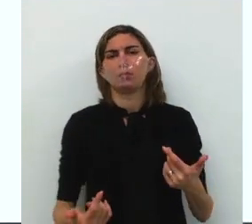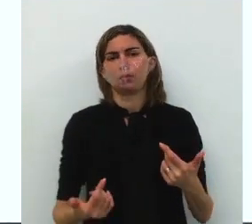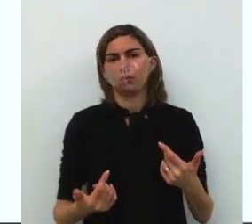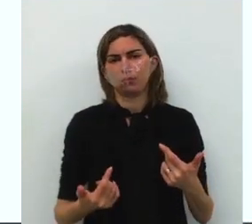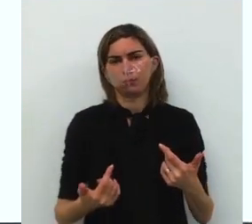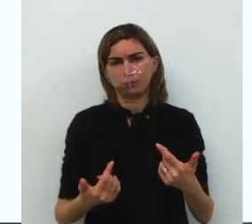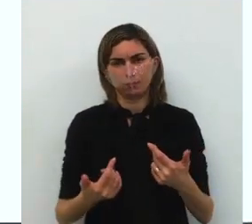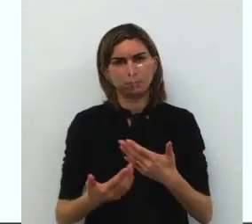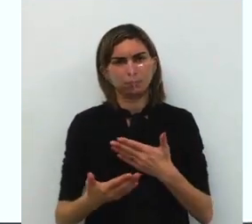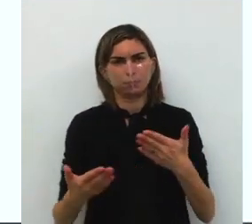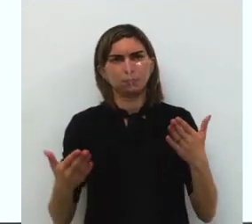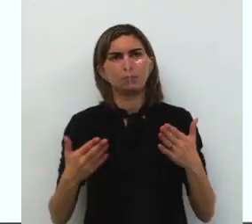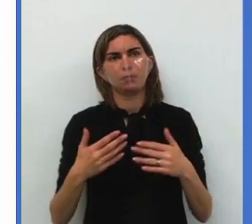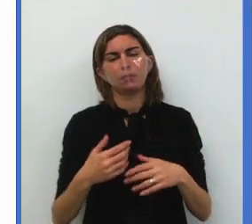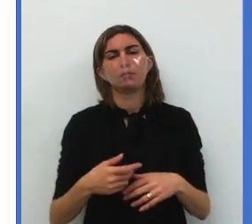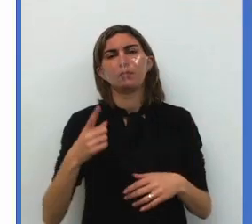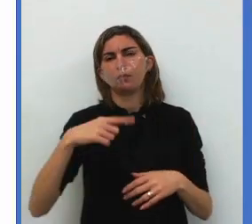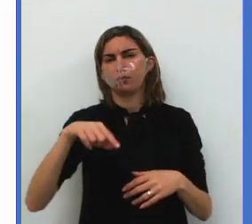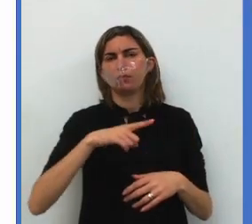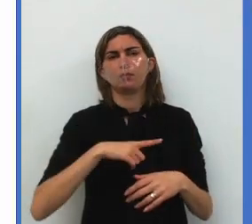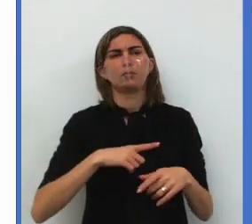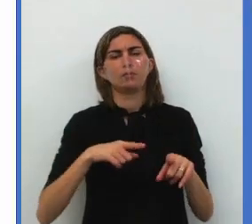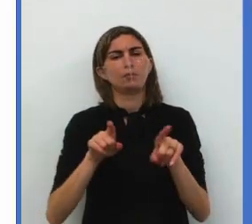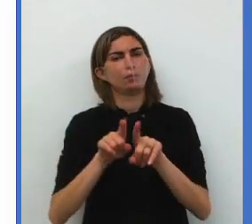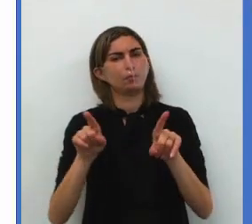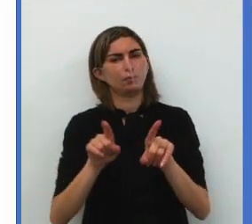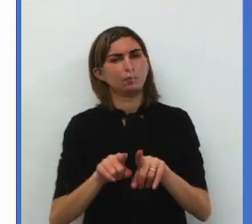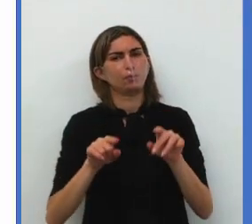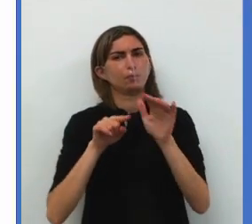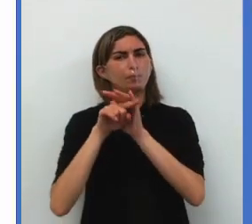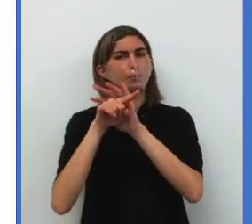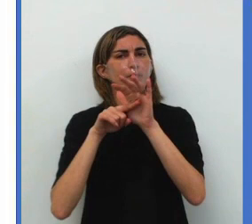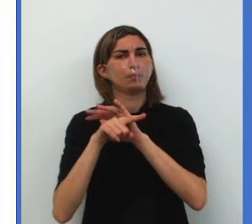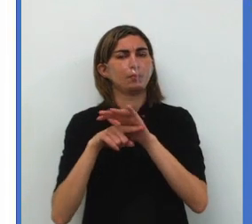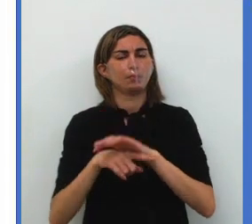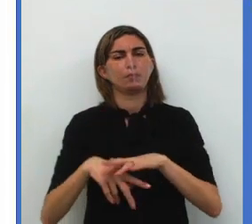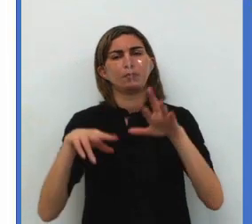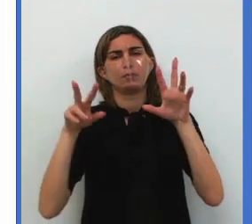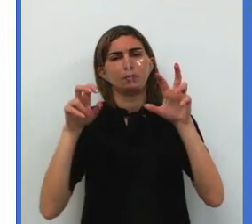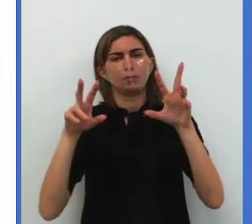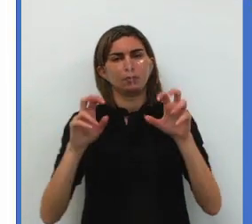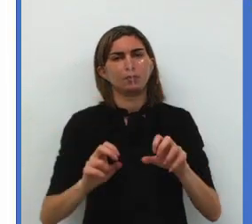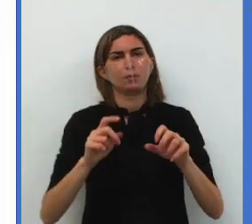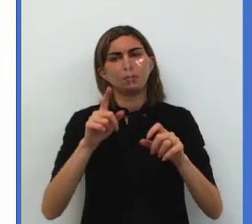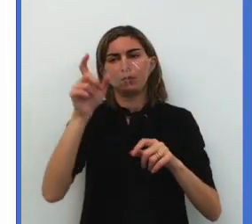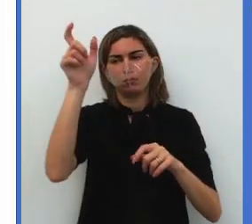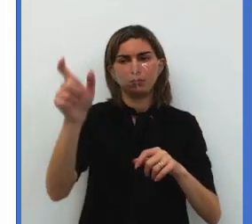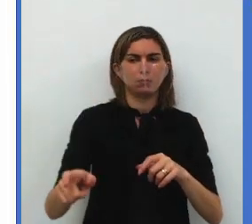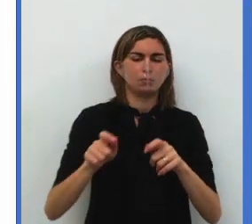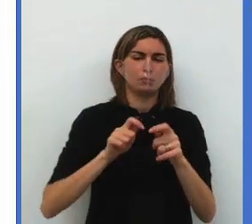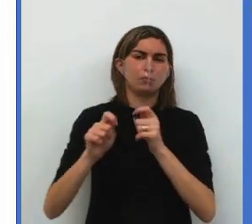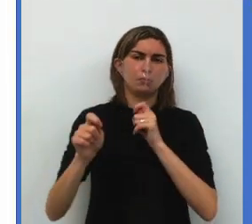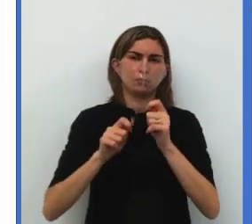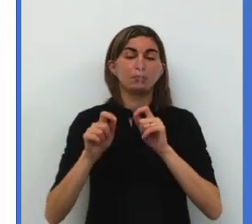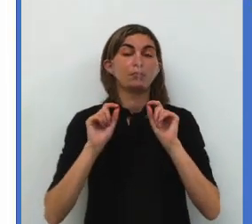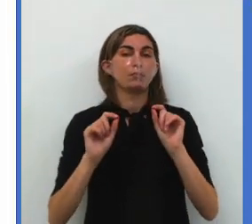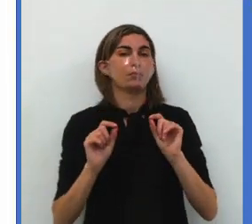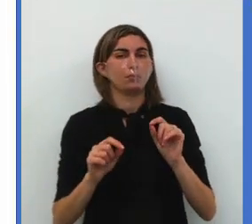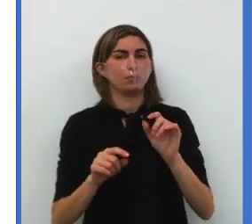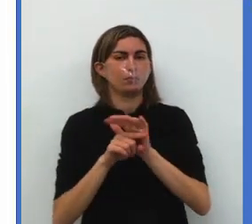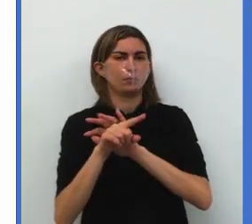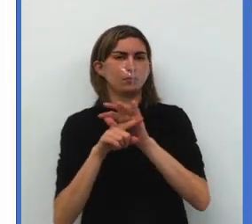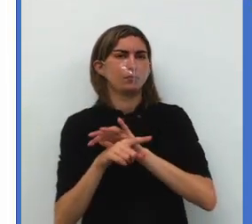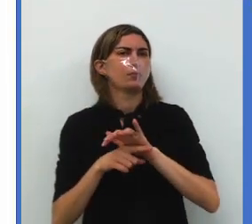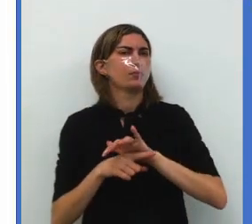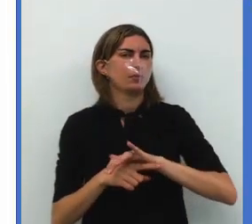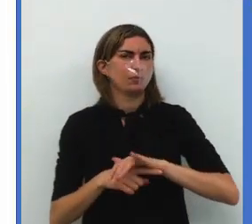vive disso. Nós temos também o quê? A pesquisa sobre o tema e sobre o entrevistado. Quando você faz